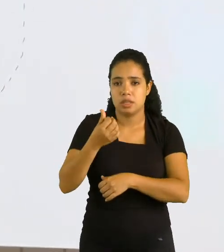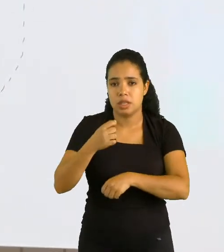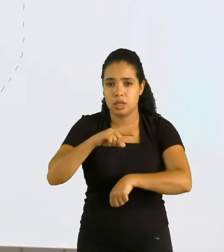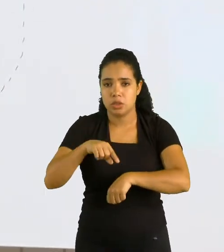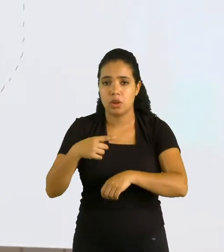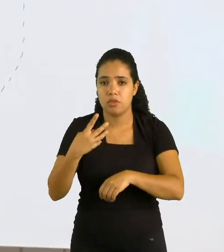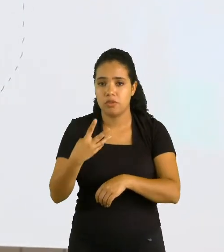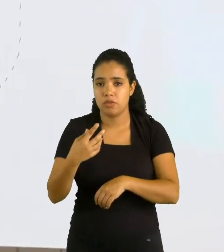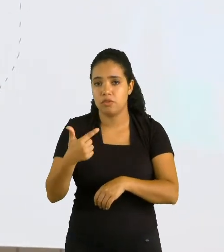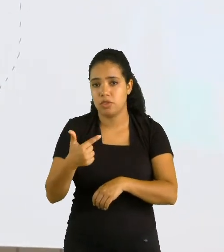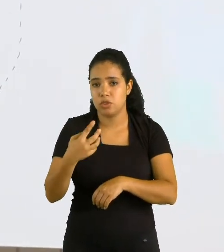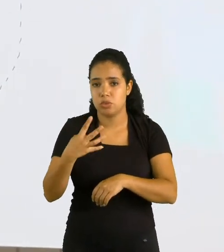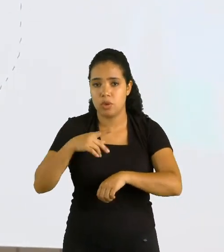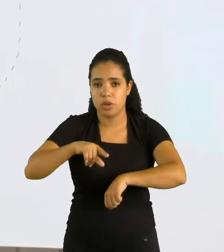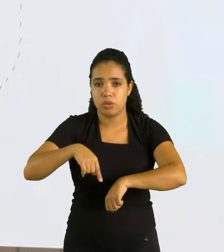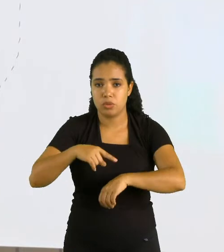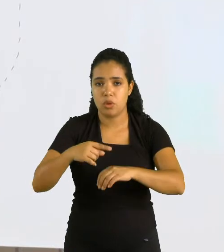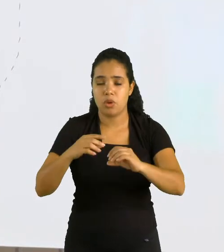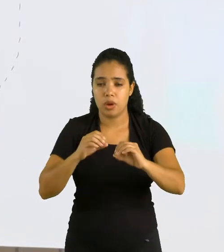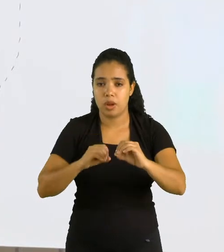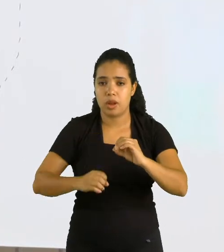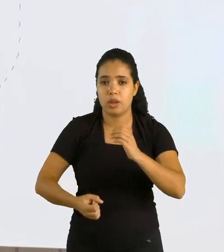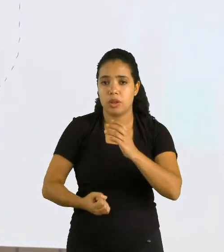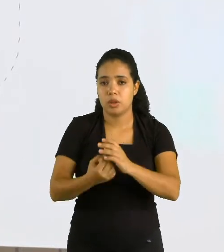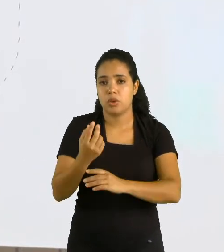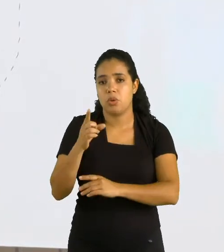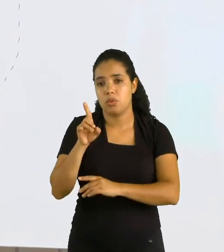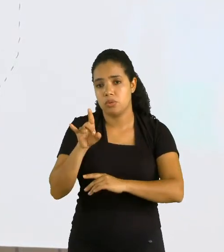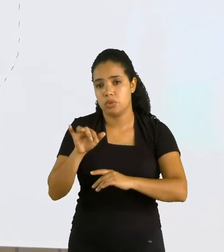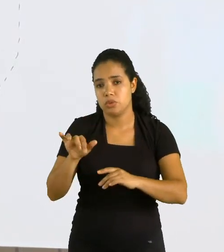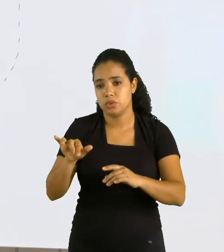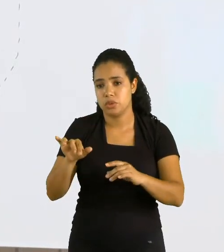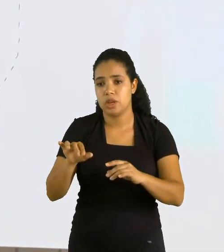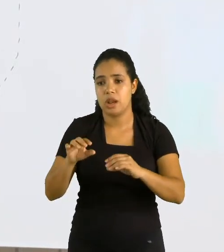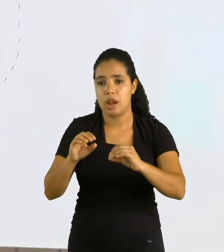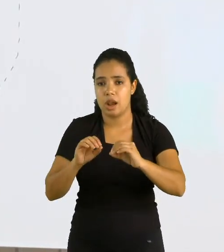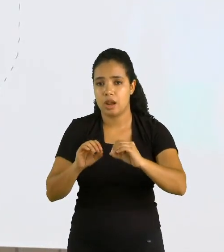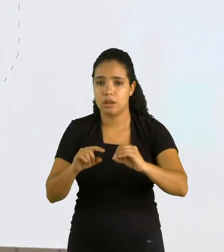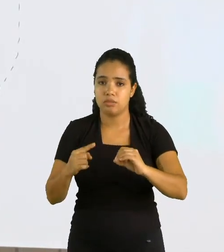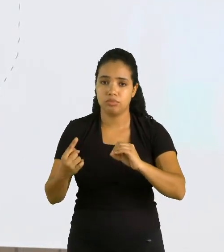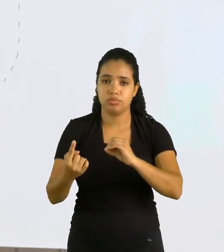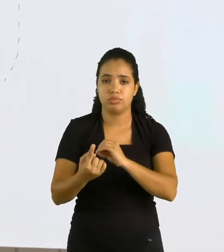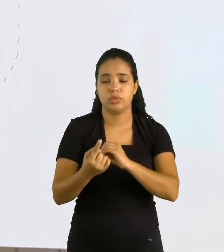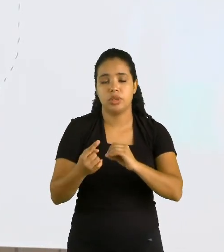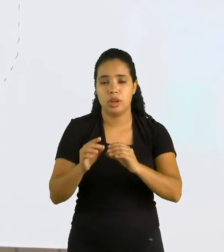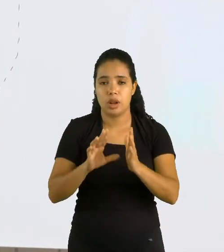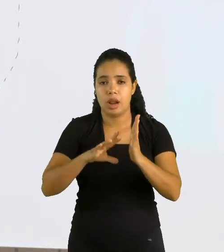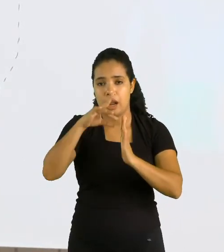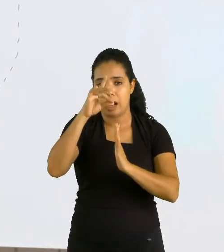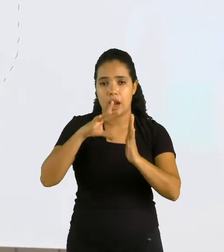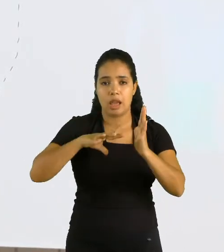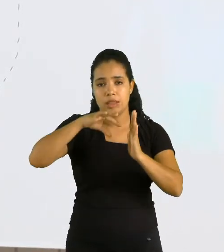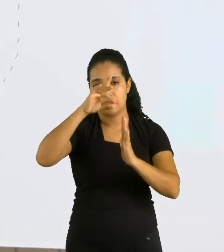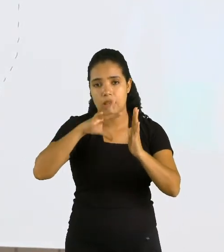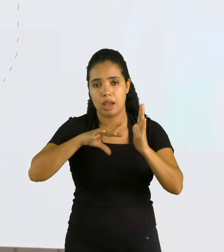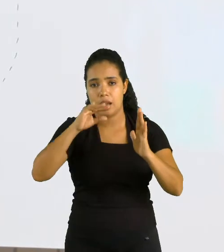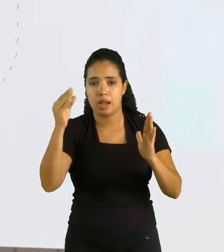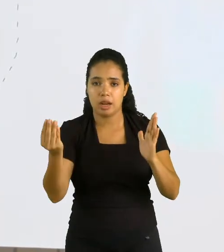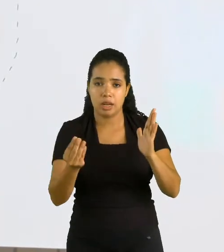ou seja, um dia completo. Esse dia, então, ele é acrescentado no calendário para que